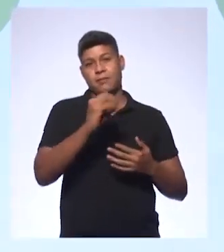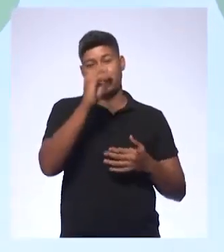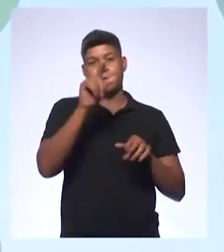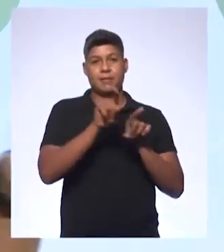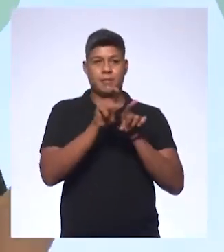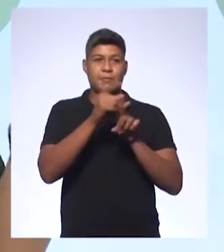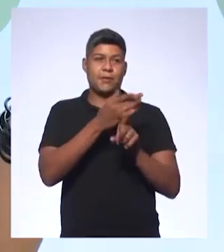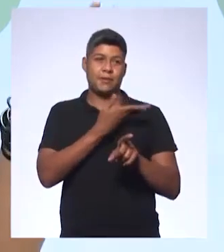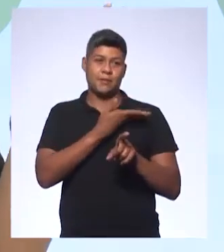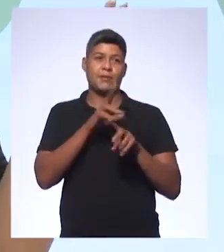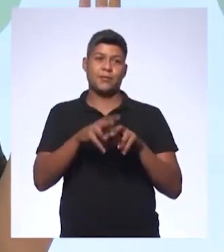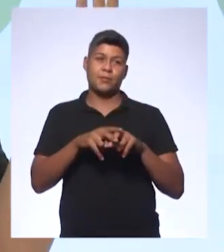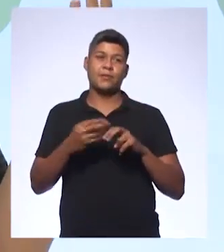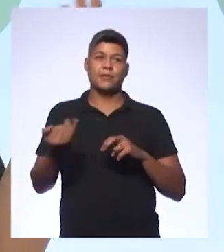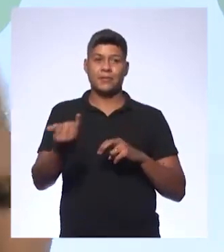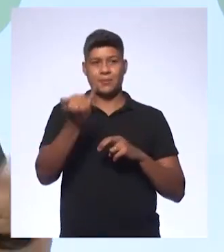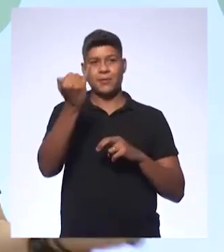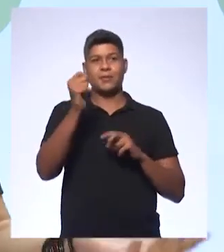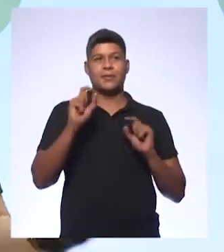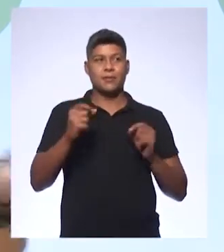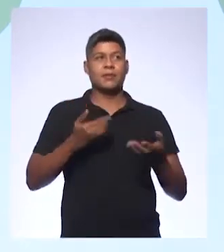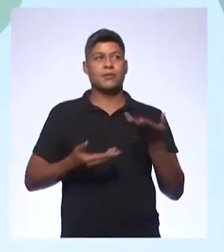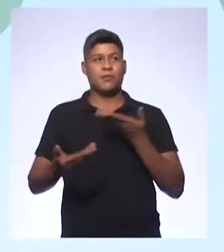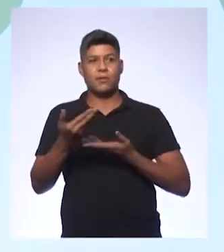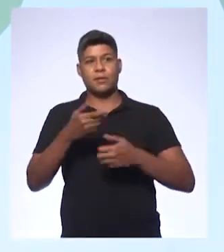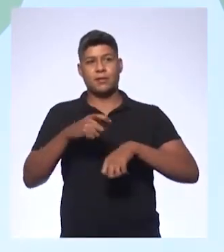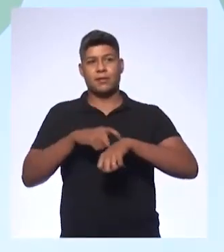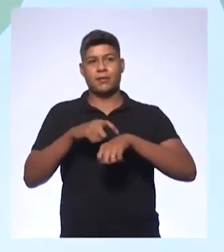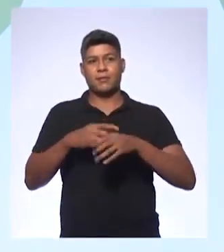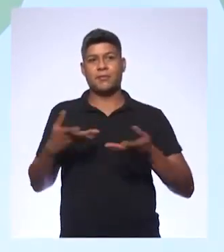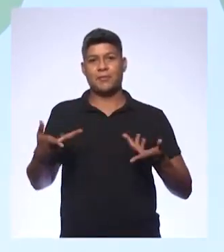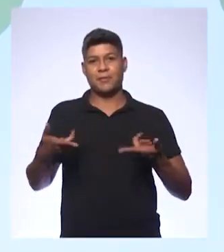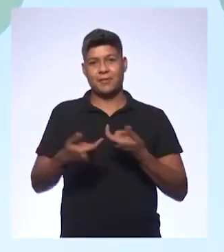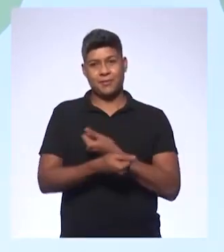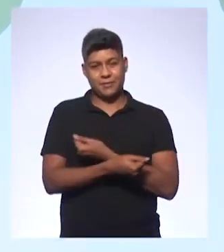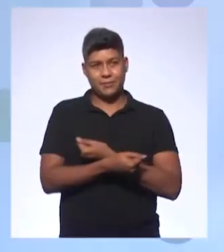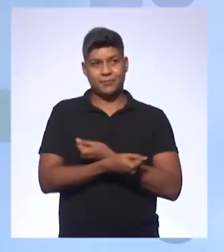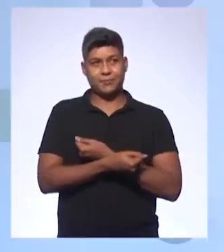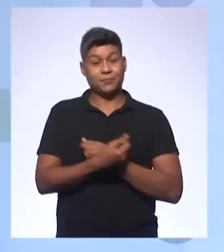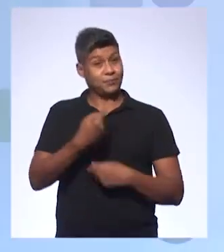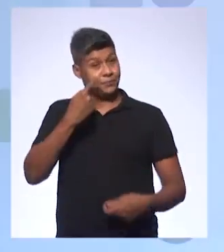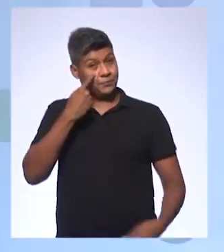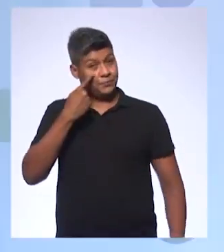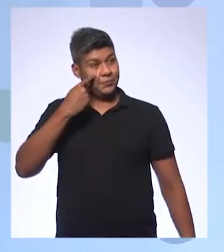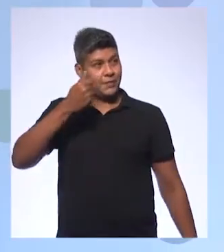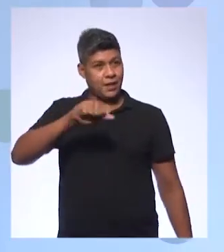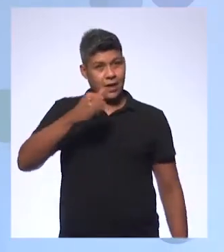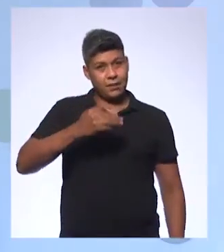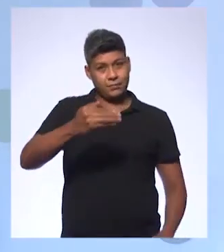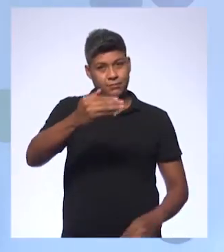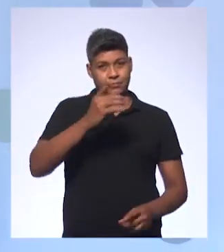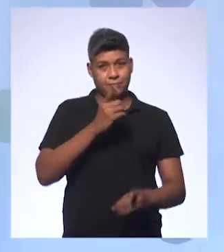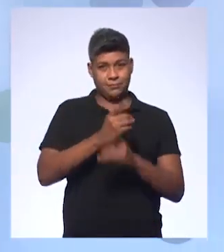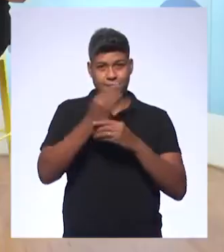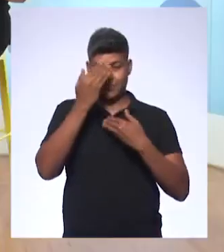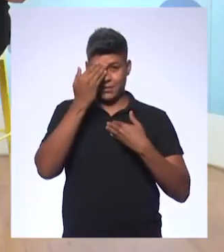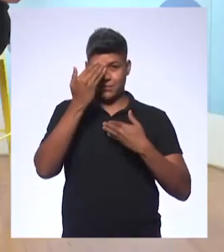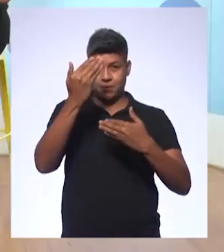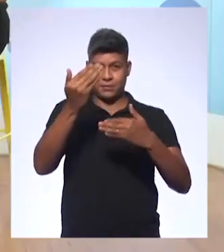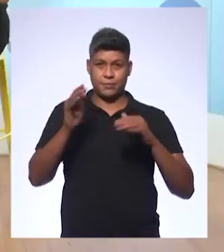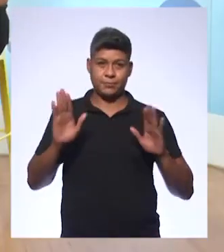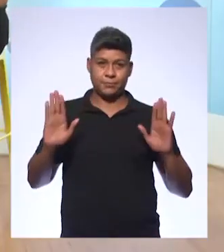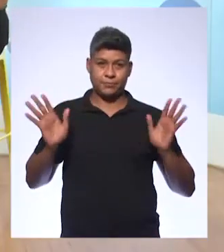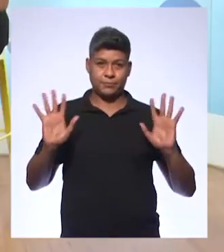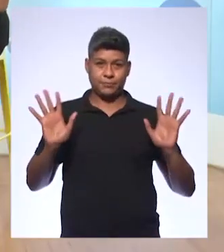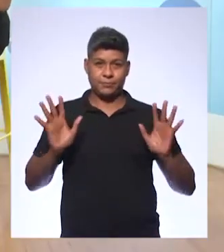nossos amigos. E por isso a gente acha importante também, né, compartilhar esses momentos maravilhosos com vocês. Avaliem a nossa aula e até a próxima. Obrigada. Até a próxima.